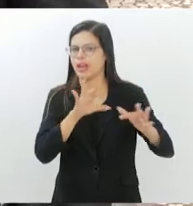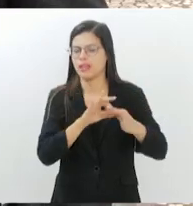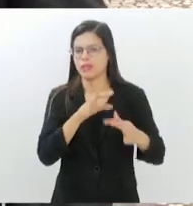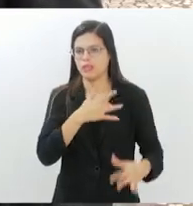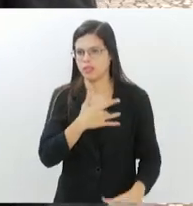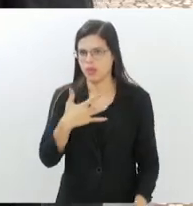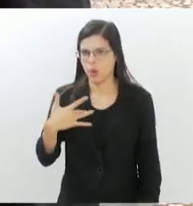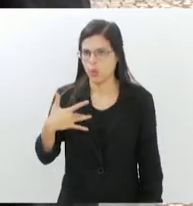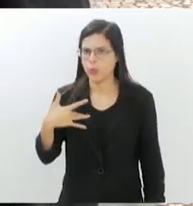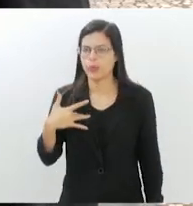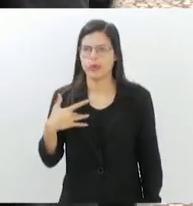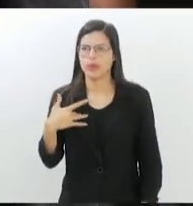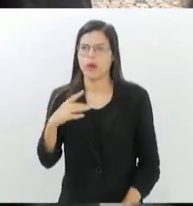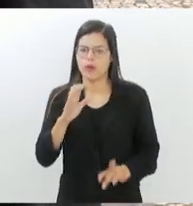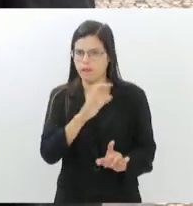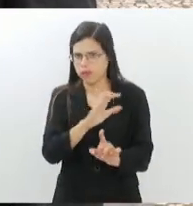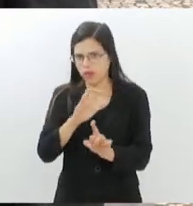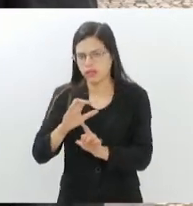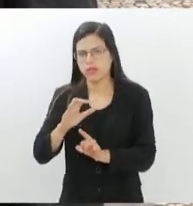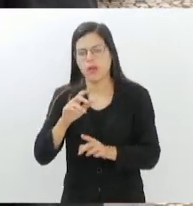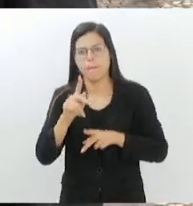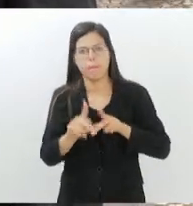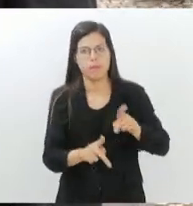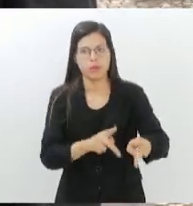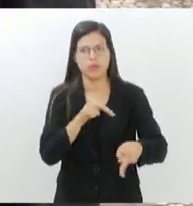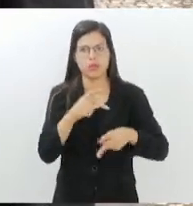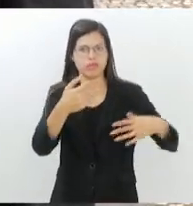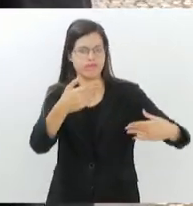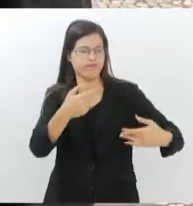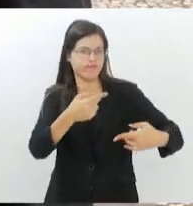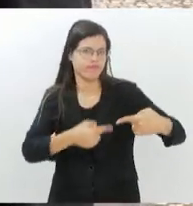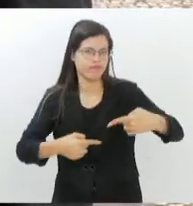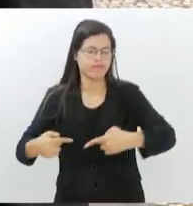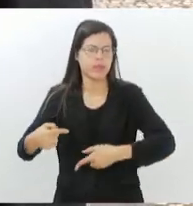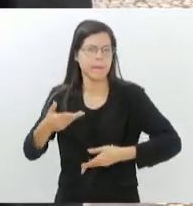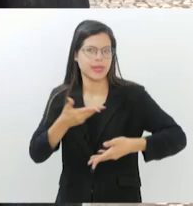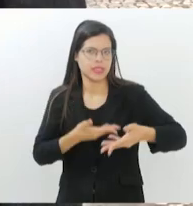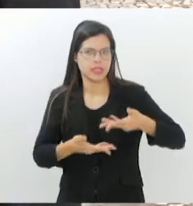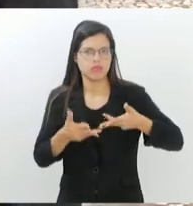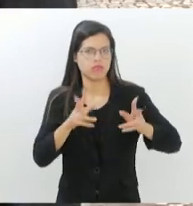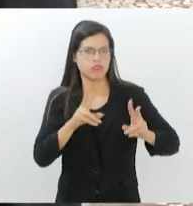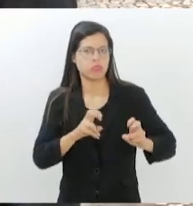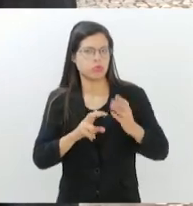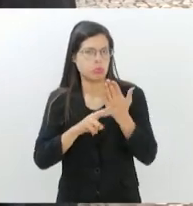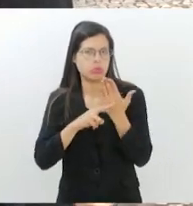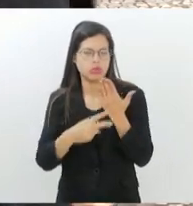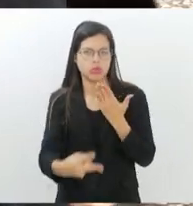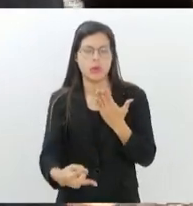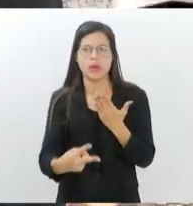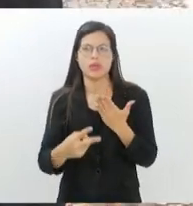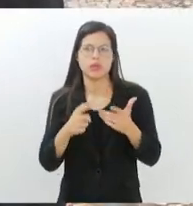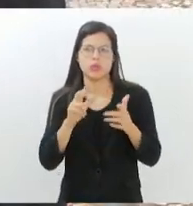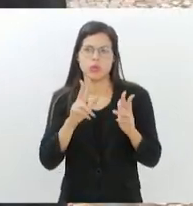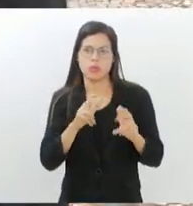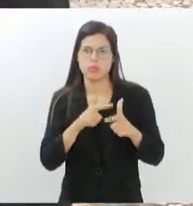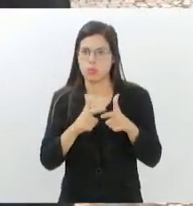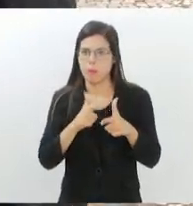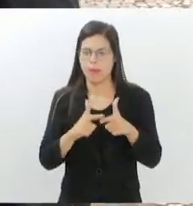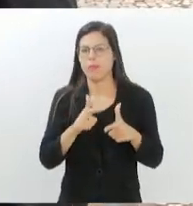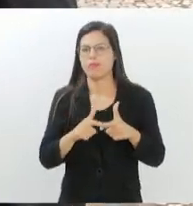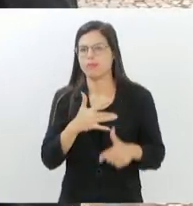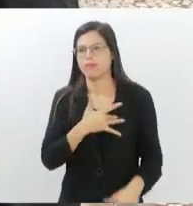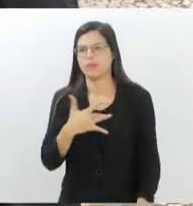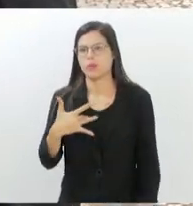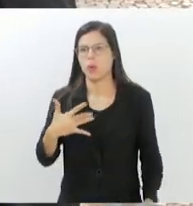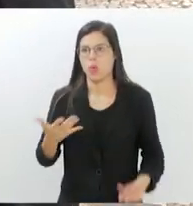afetam a população, né? Dialogar, debater sobre os efeitos e as causas também a respeito desses problemas de saúde, né?